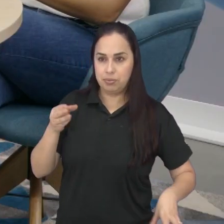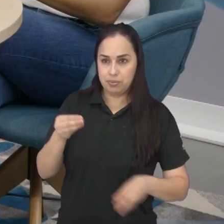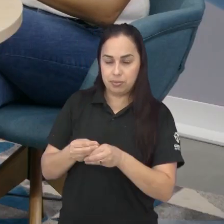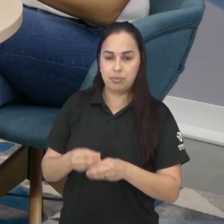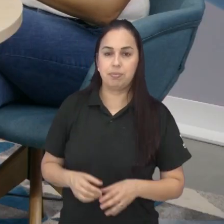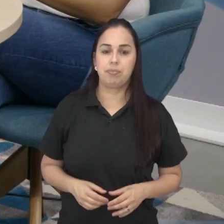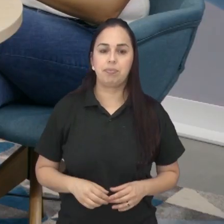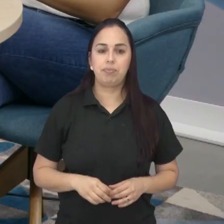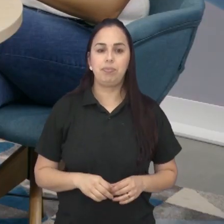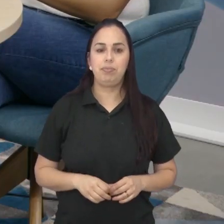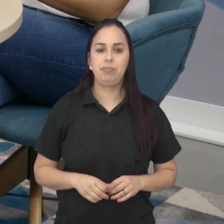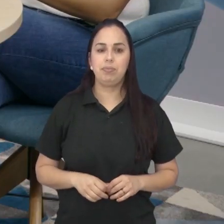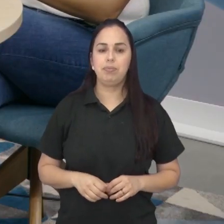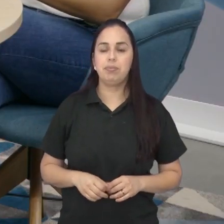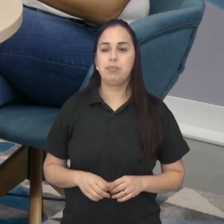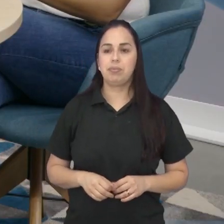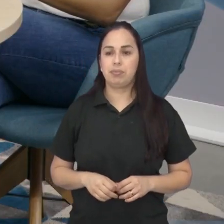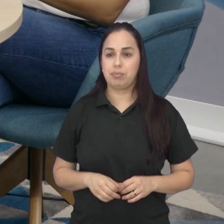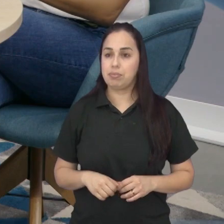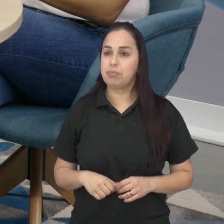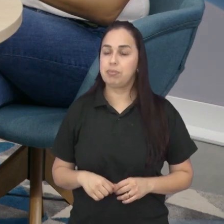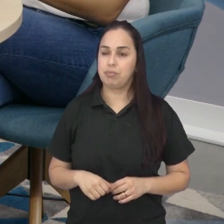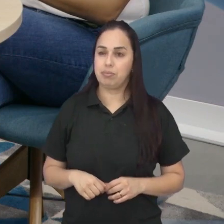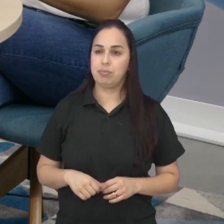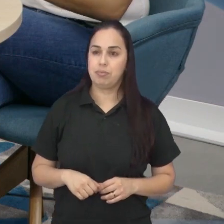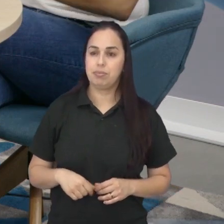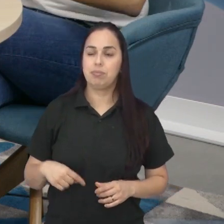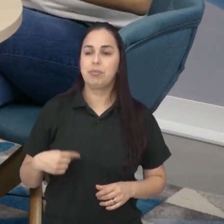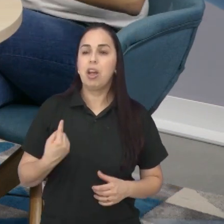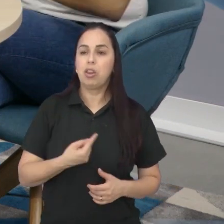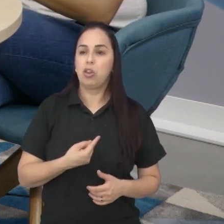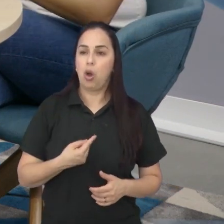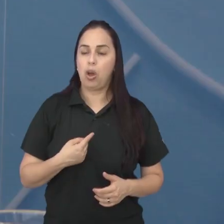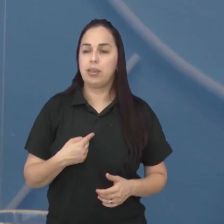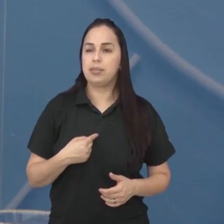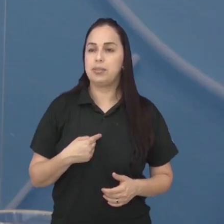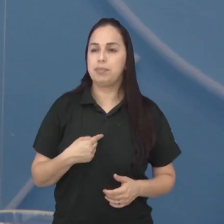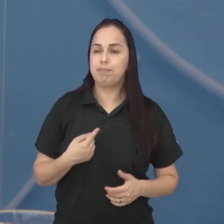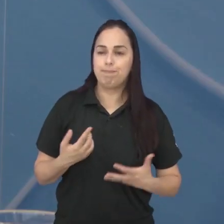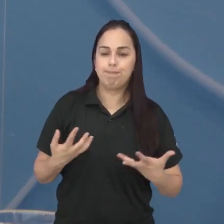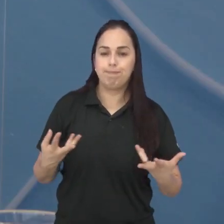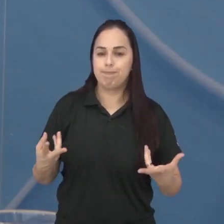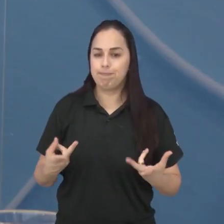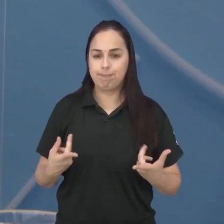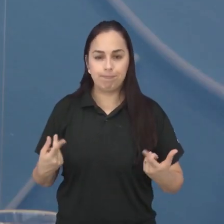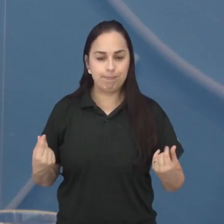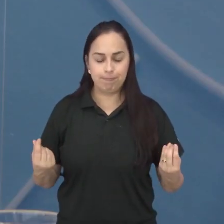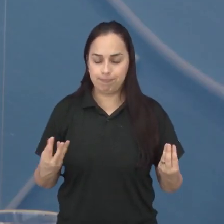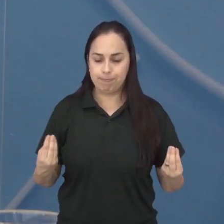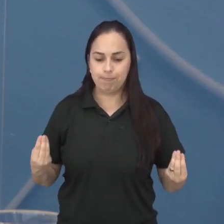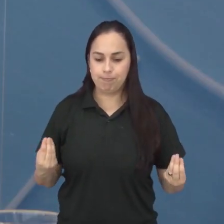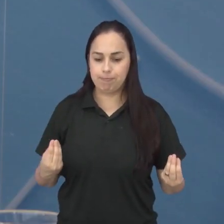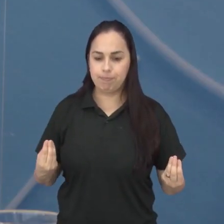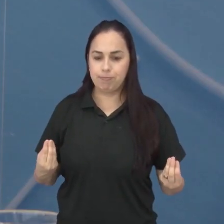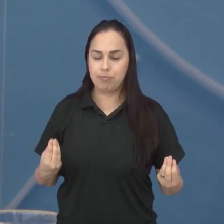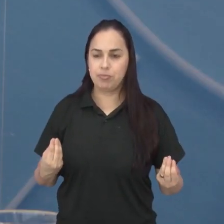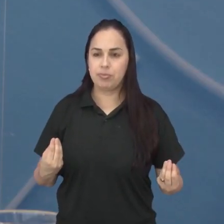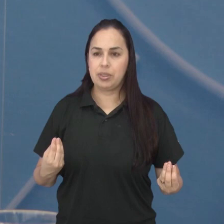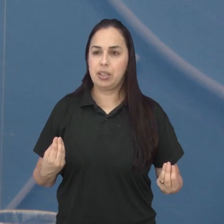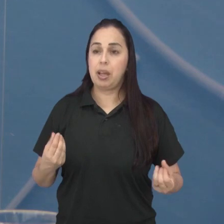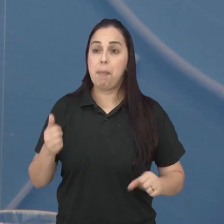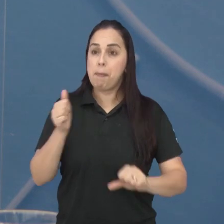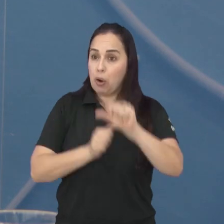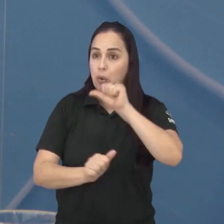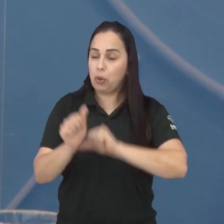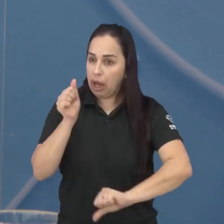de complementar? Tem algumas coisas, né? A gente tem tido uma desconstrução em vários